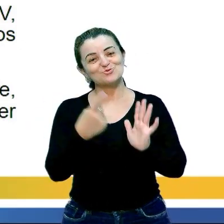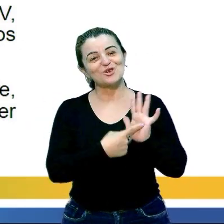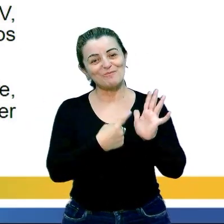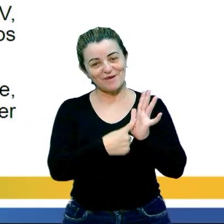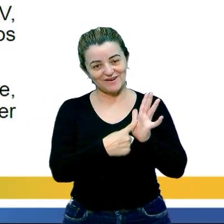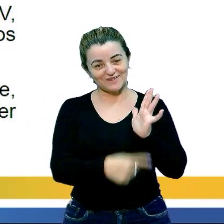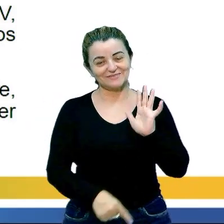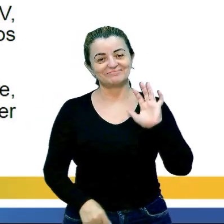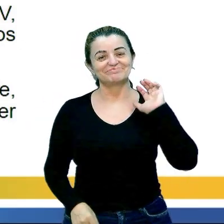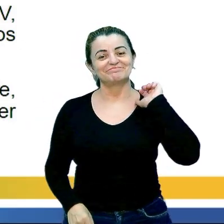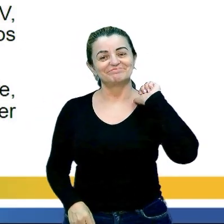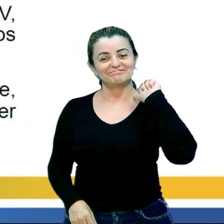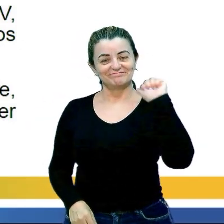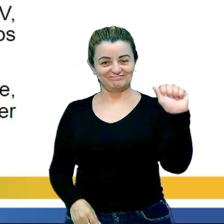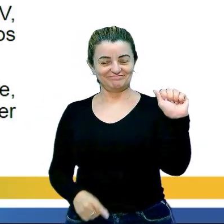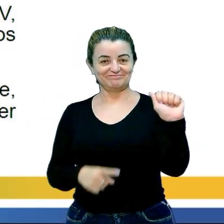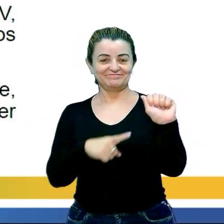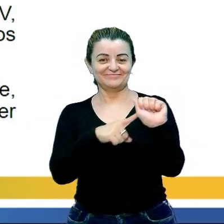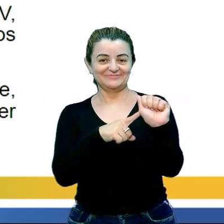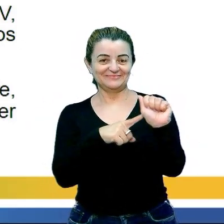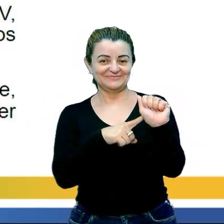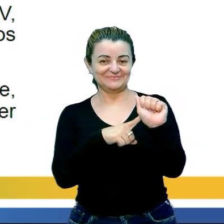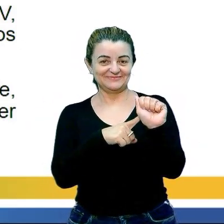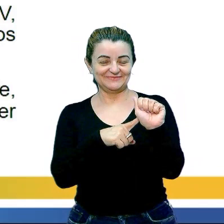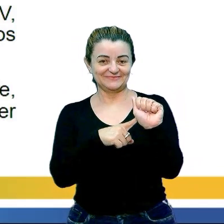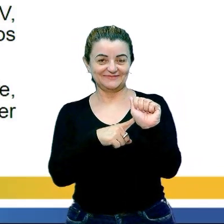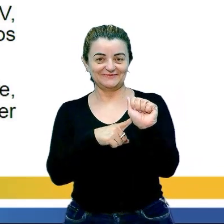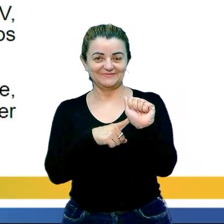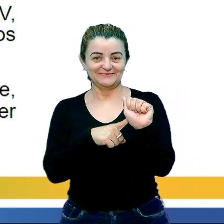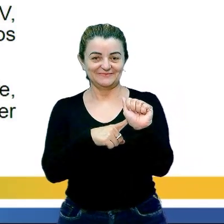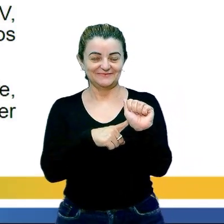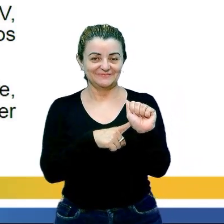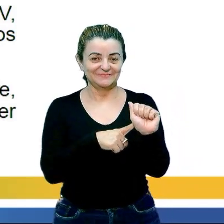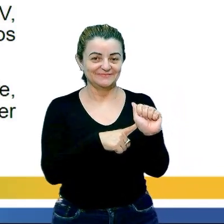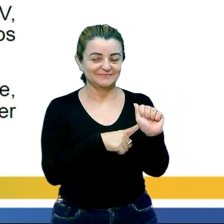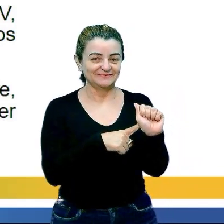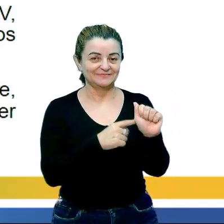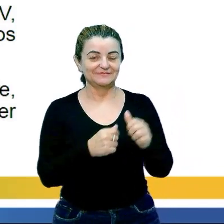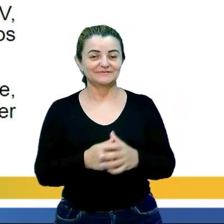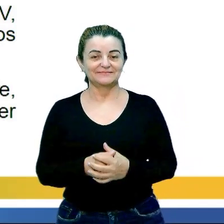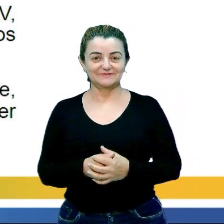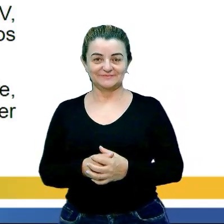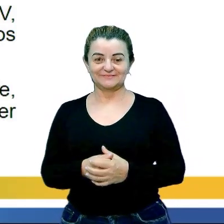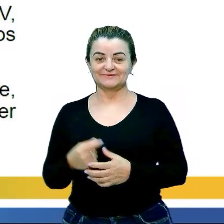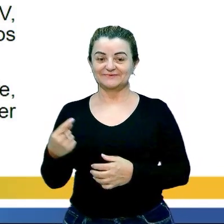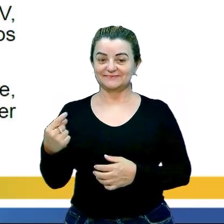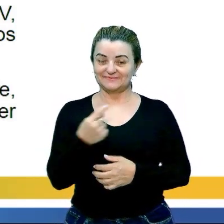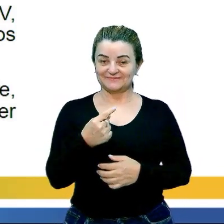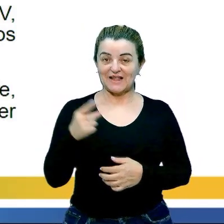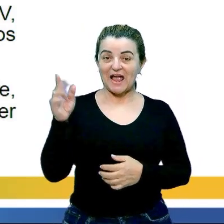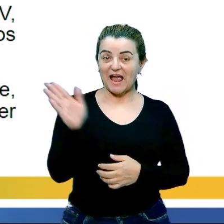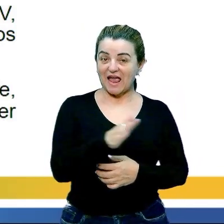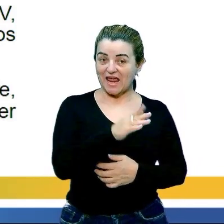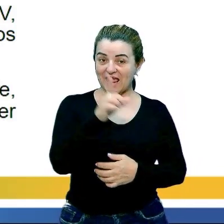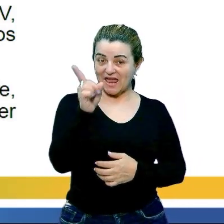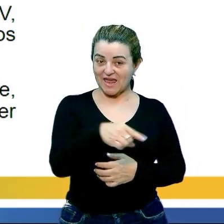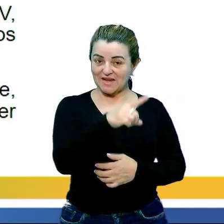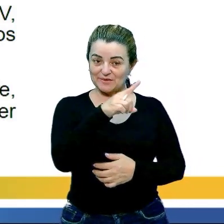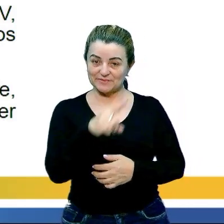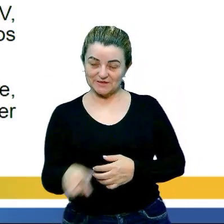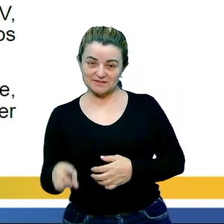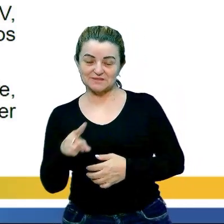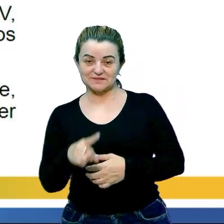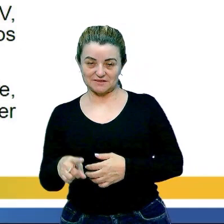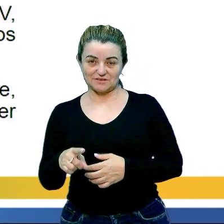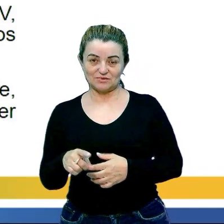marcaram, E como são alunos bem competentes, vocês marcaram a letra a eliminação da